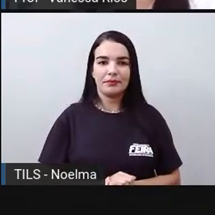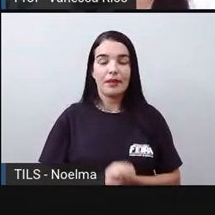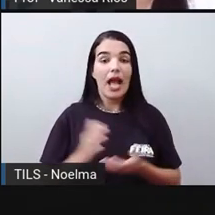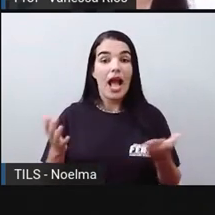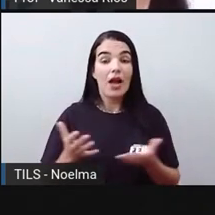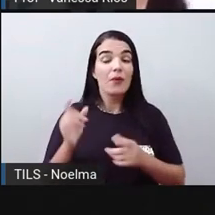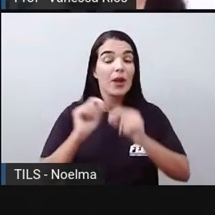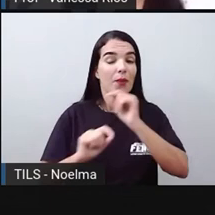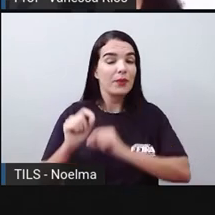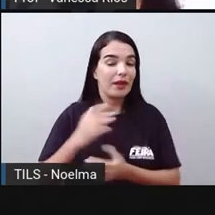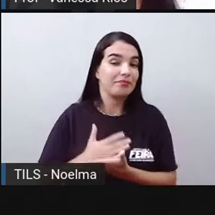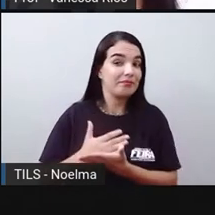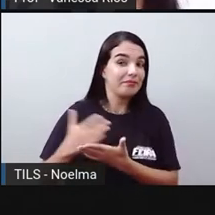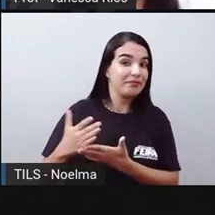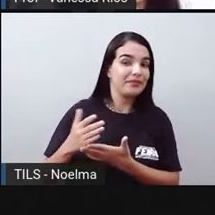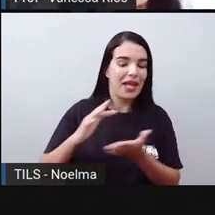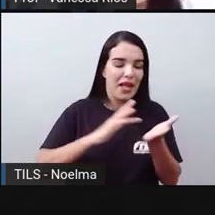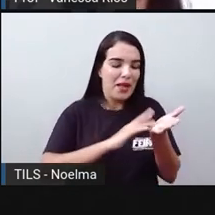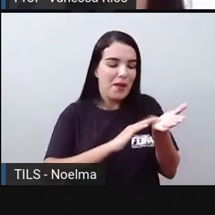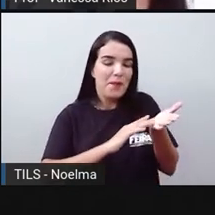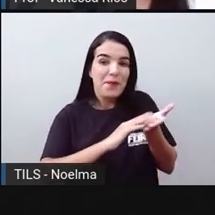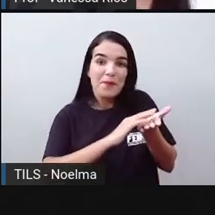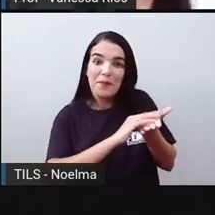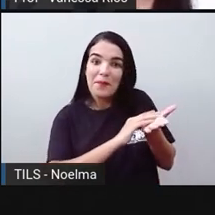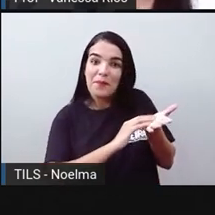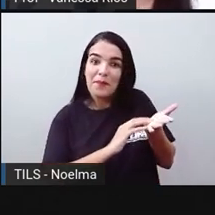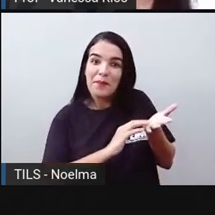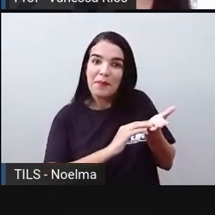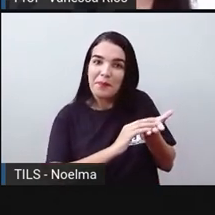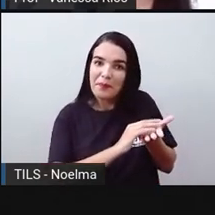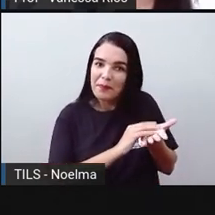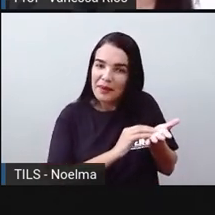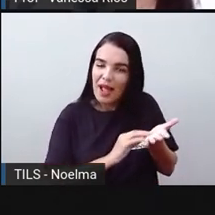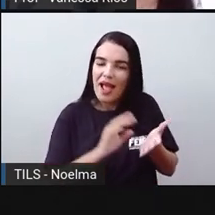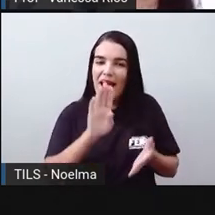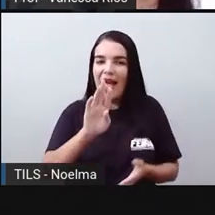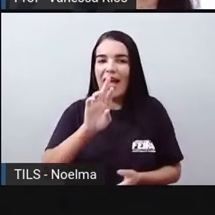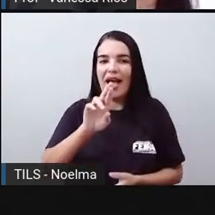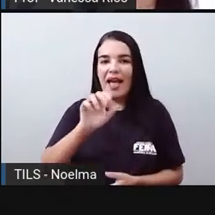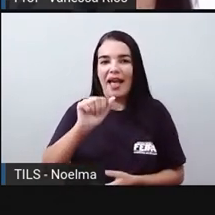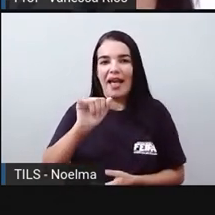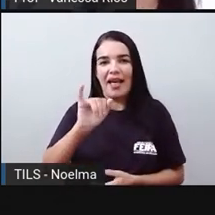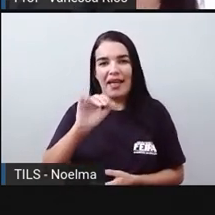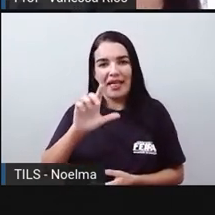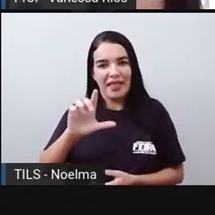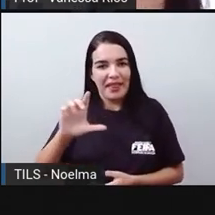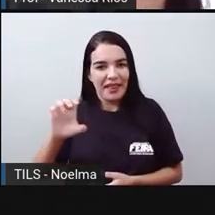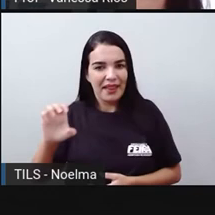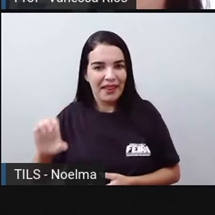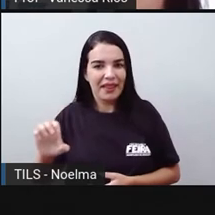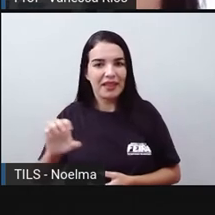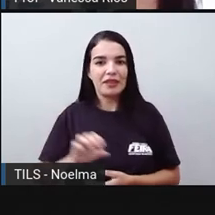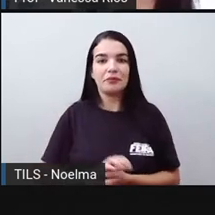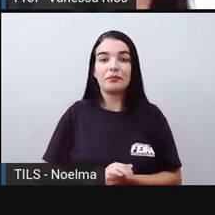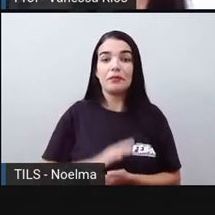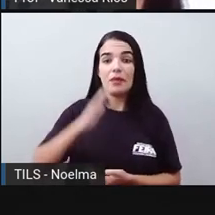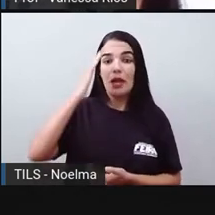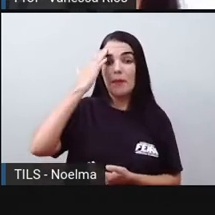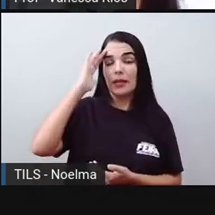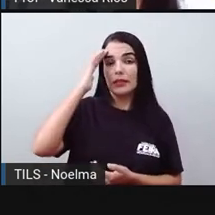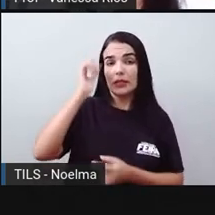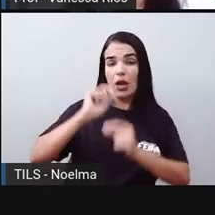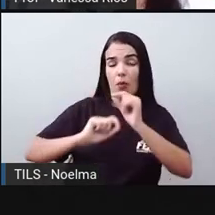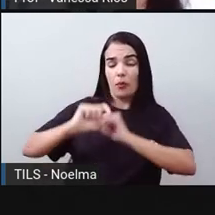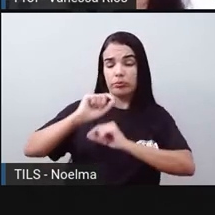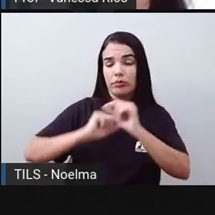E aí já o sistema Braille, né, quando a gente fala lá da leitura e da escrita dentro desse processo de comunicação para as pessoas que